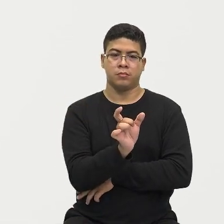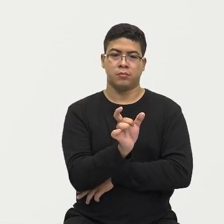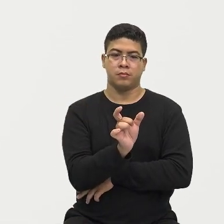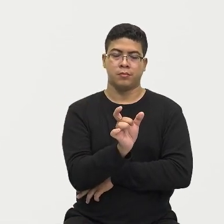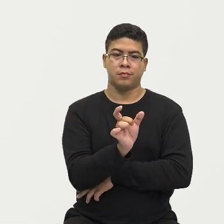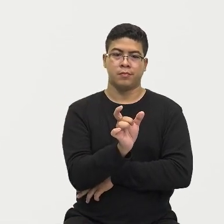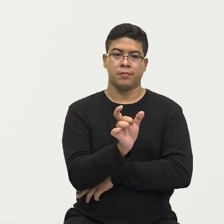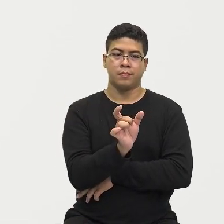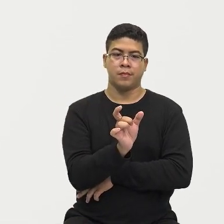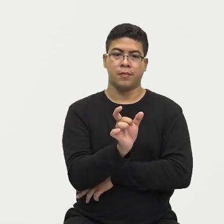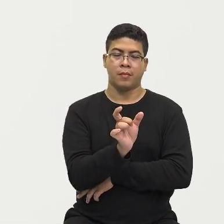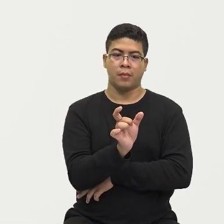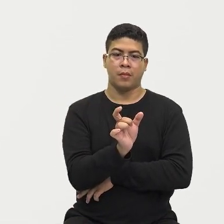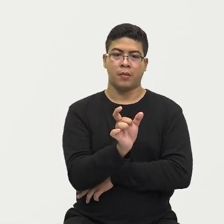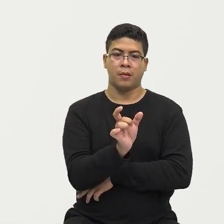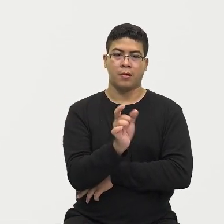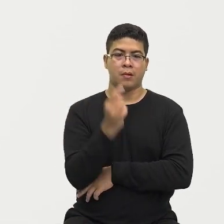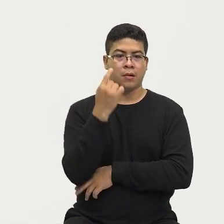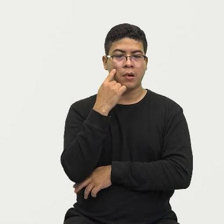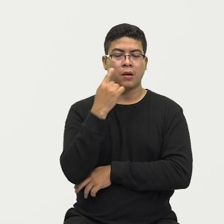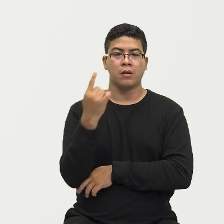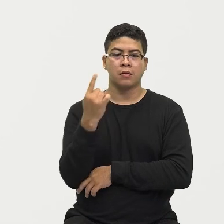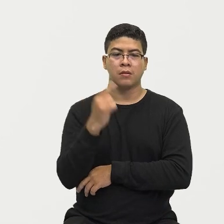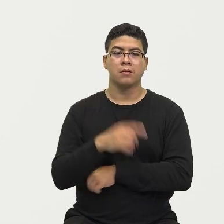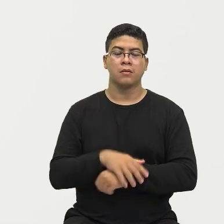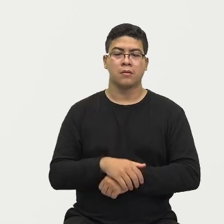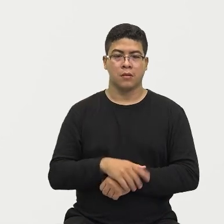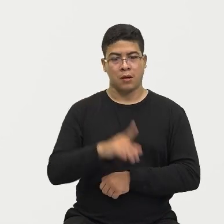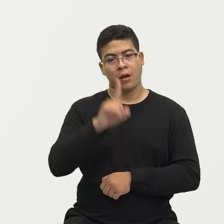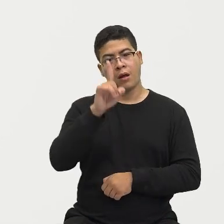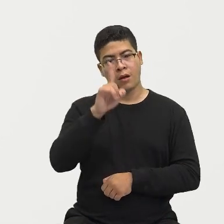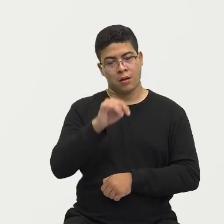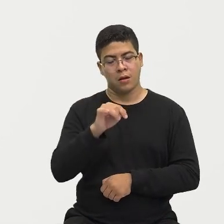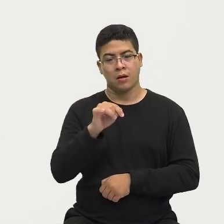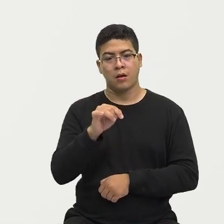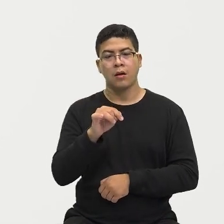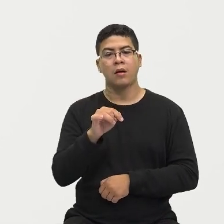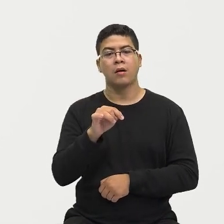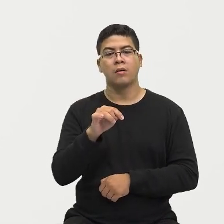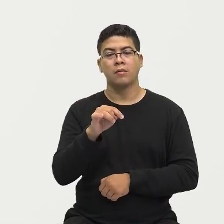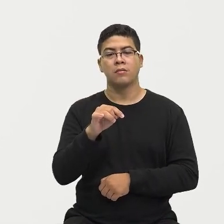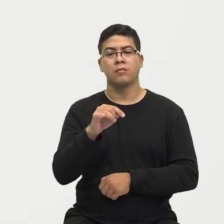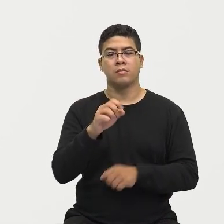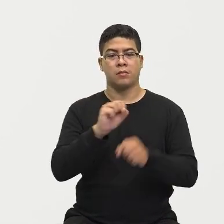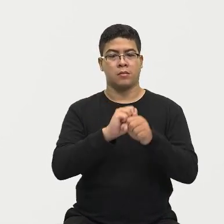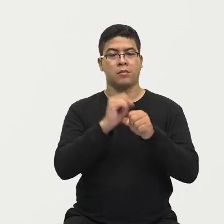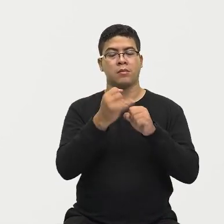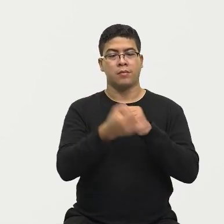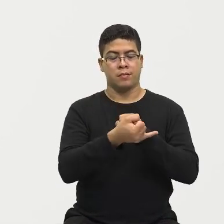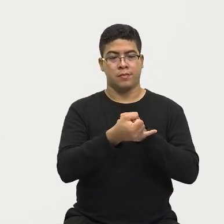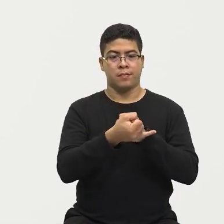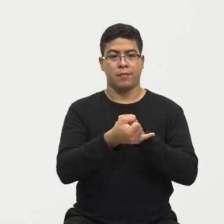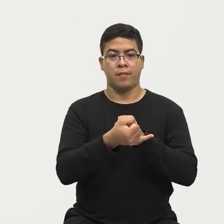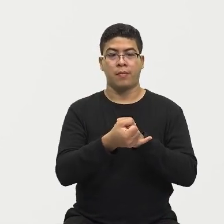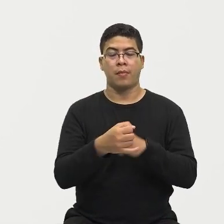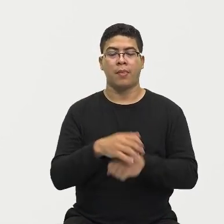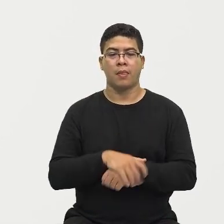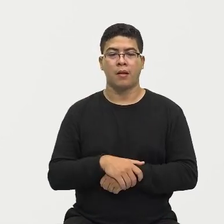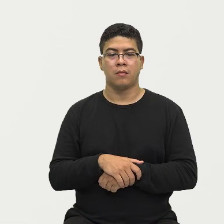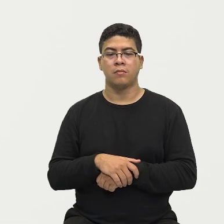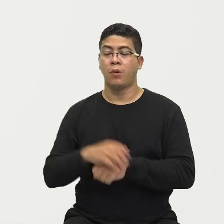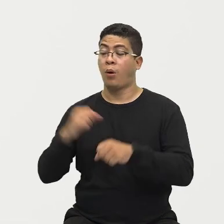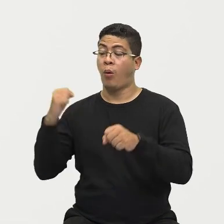adjetivo. Trabalhador, brasileiro é a característica. Então, temos aqui um adjetivo. E obra